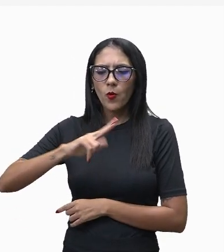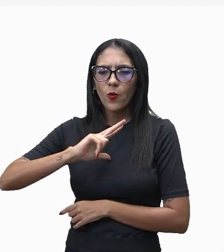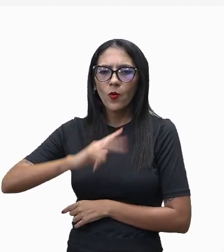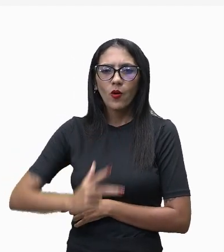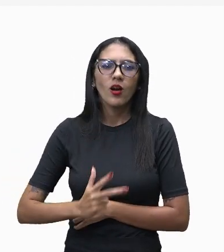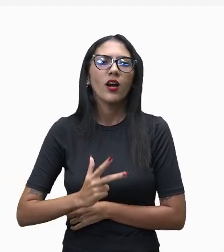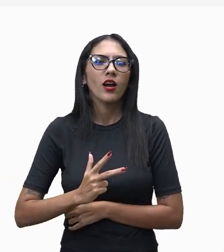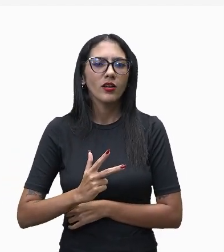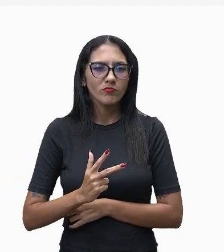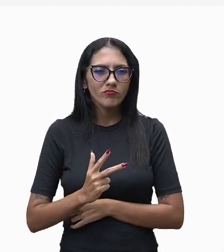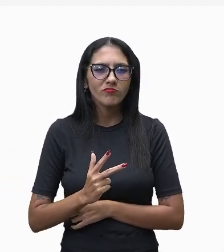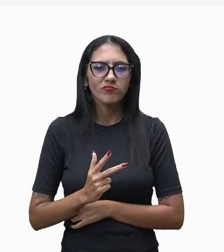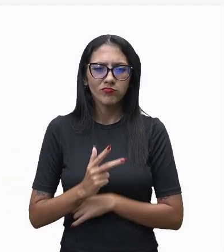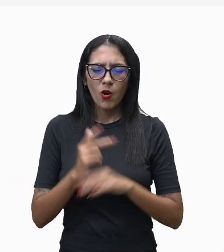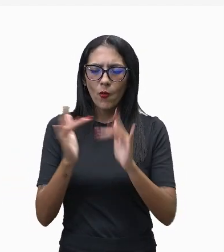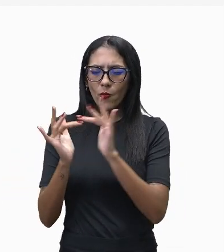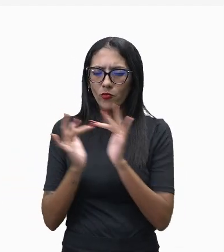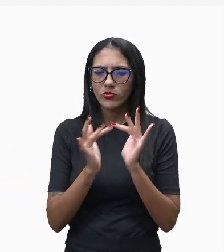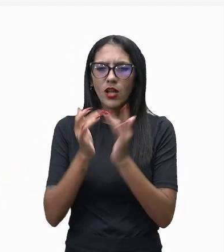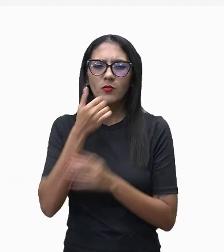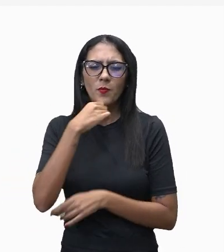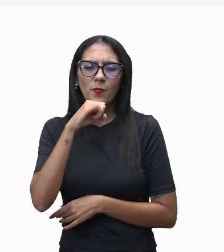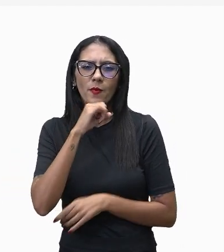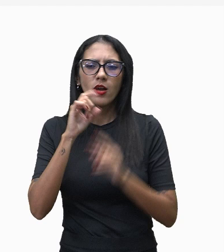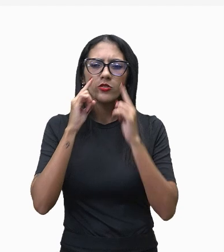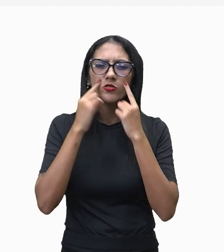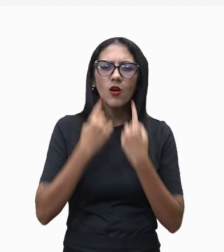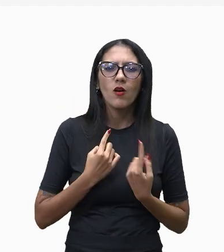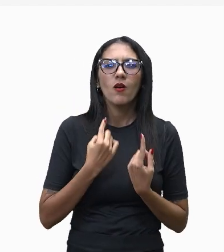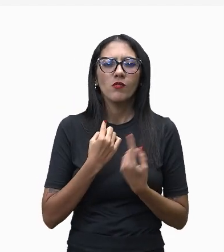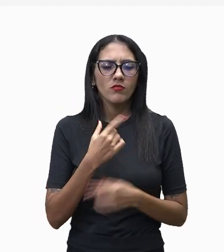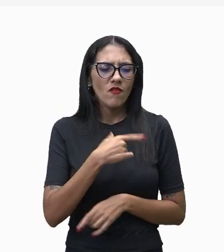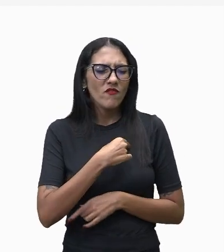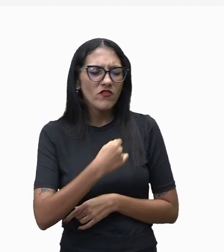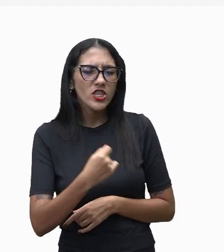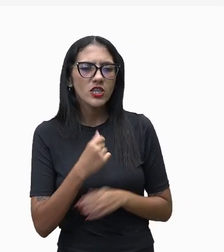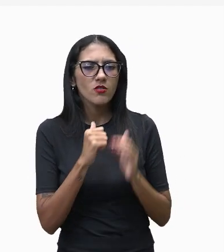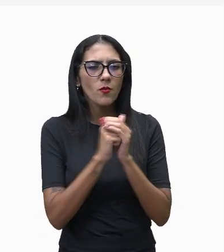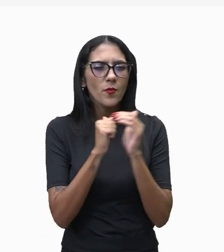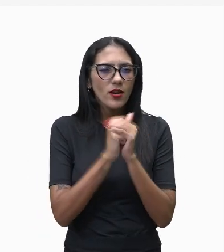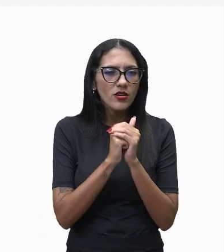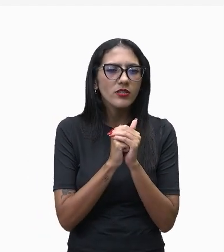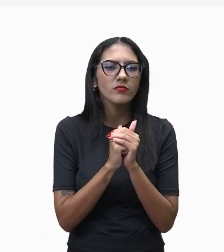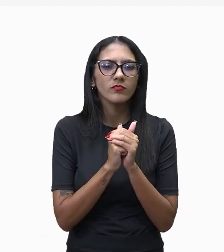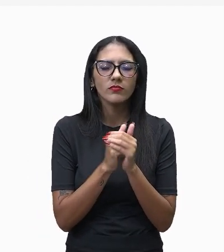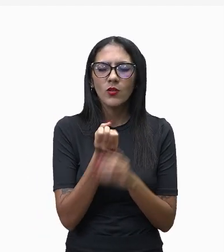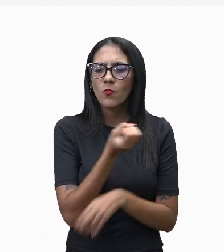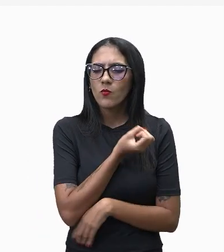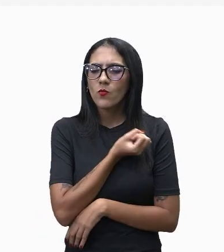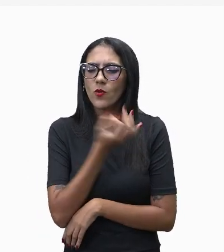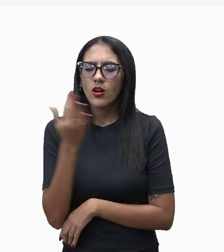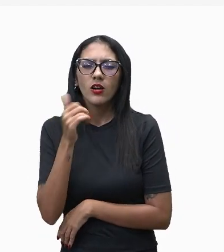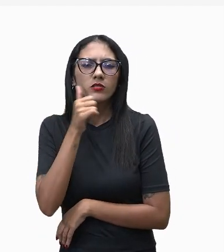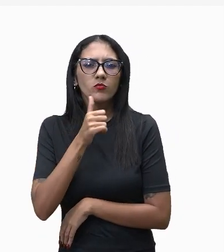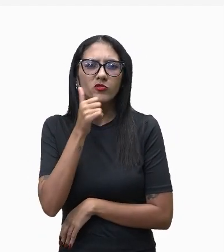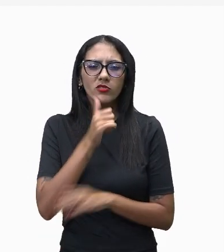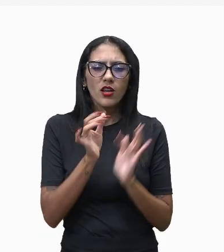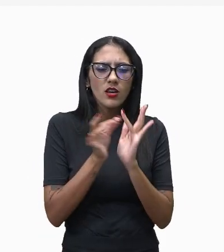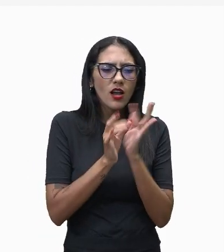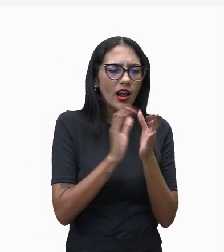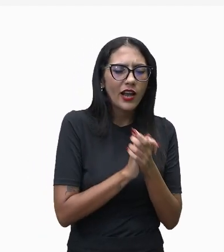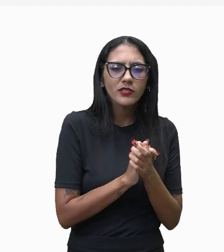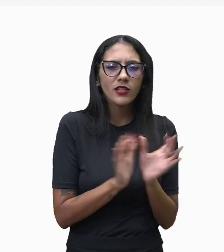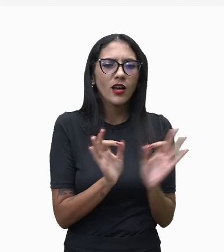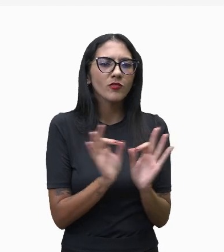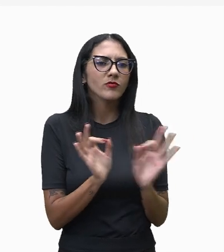cruzarmos, quantas mães choraram, quantos filhos em vão rezaram, quantas noivas ficaram por casar, para